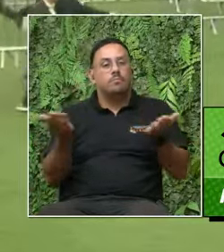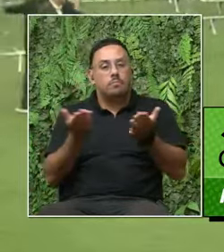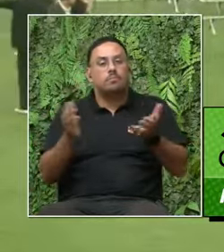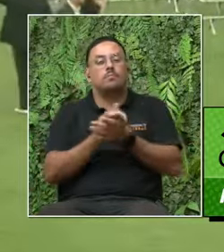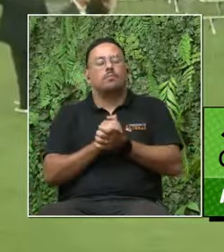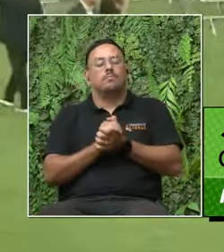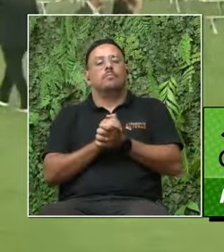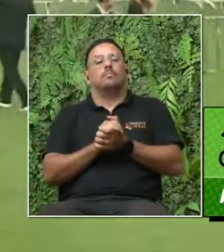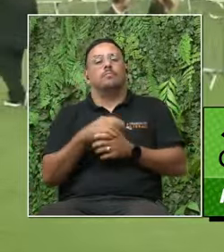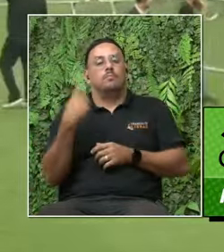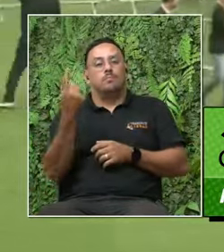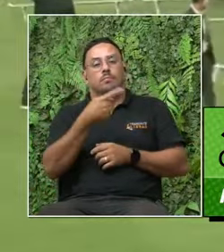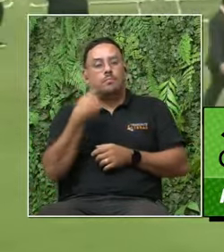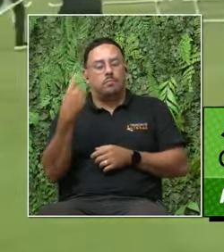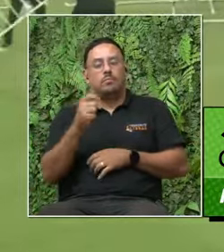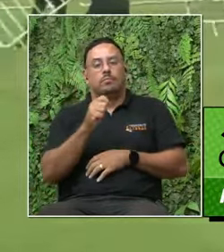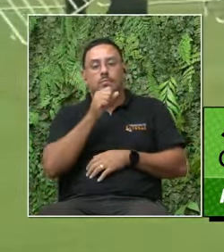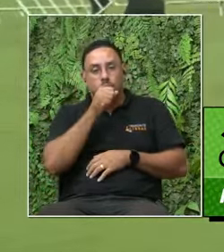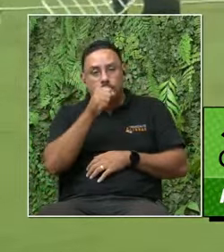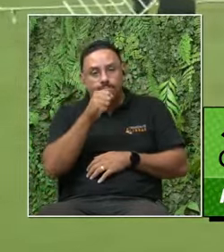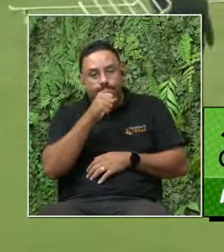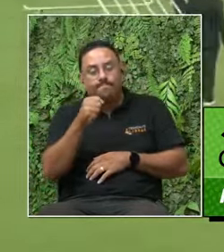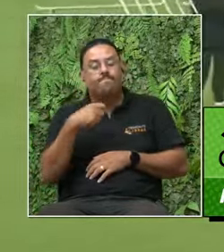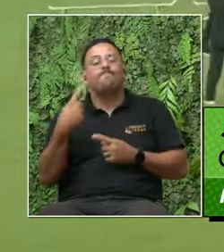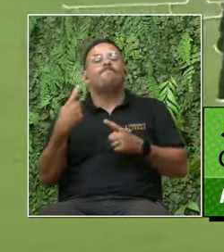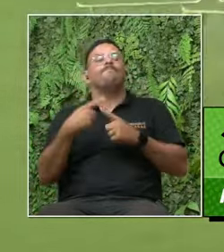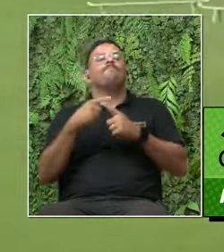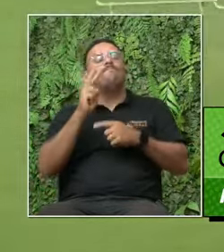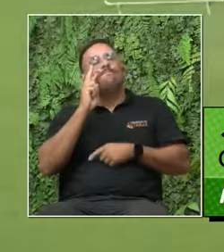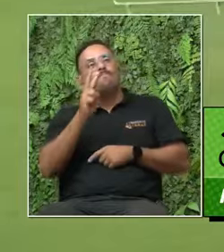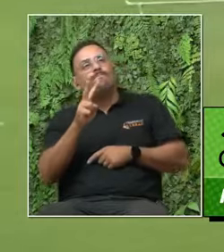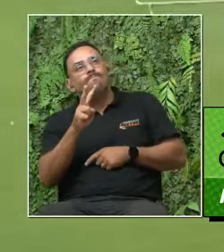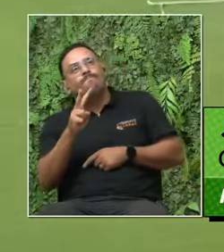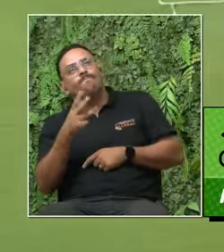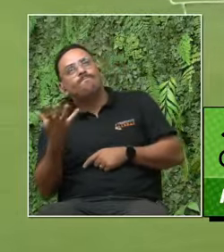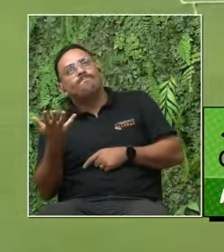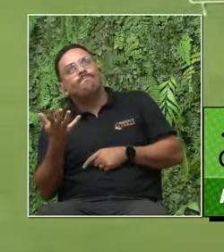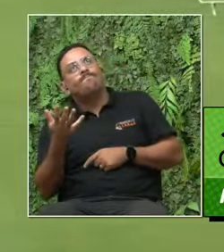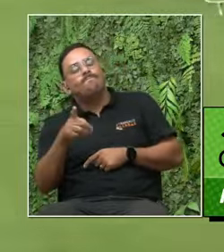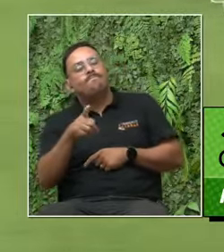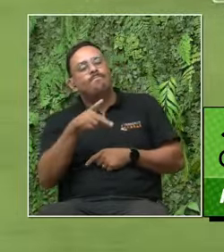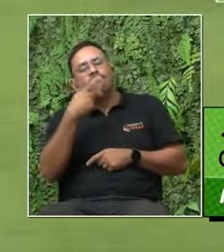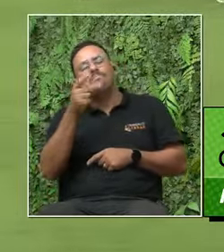com os nossos comentaristas porque eu vi vocês dizerem